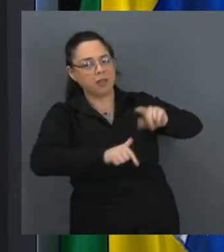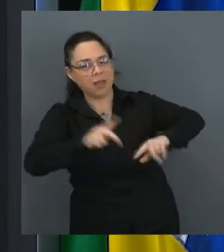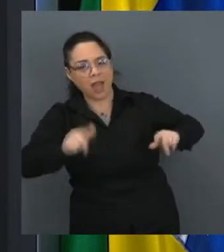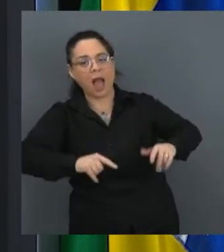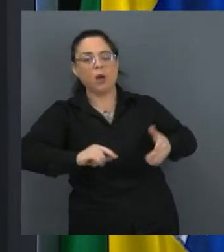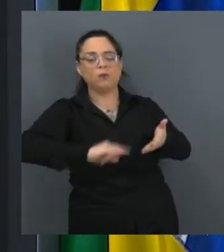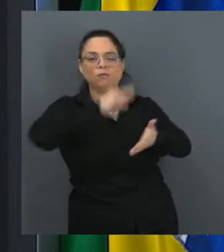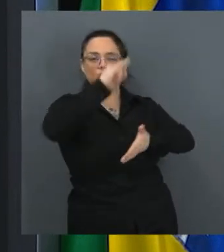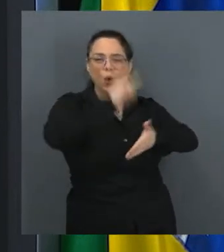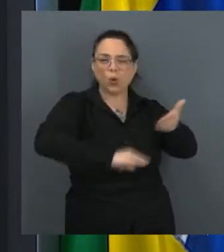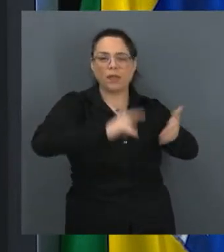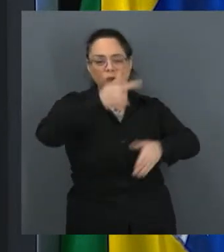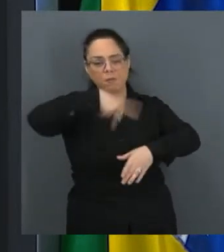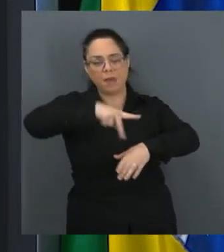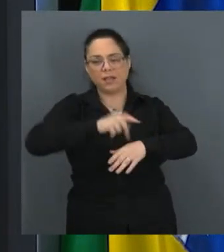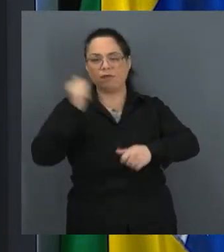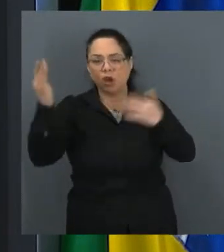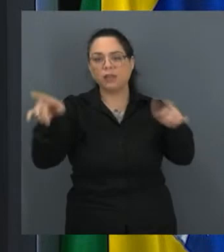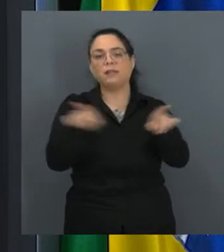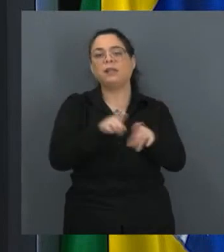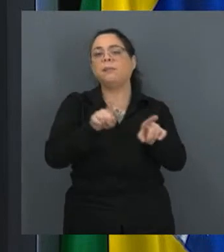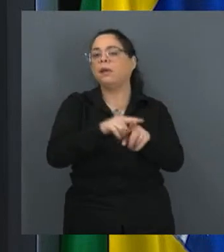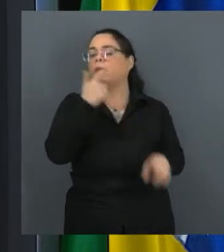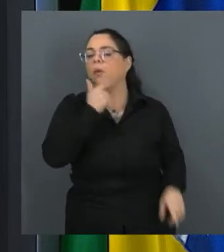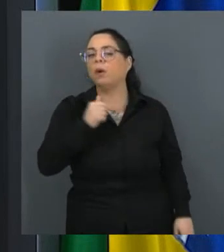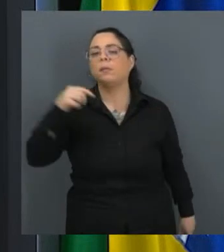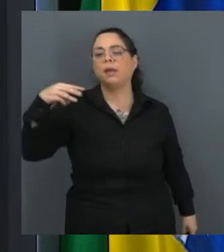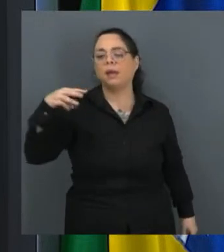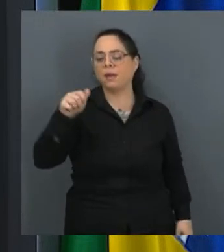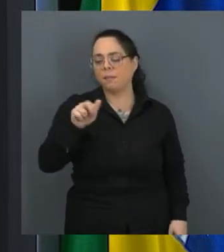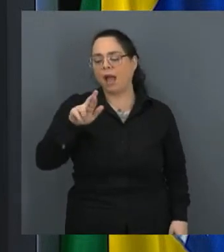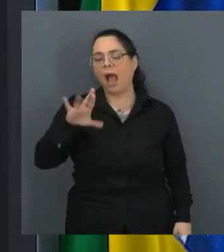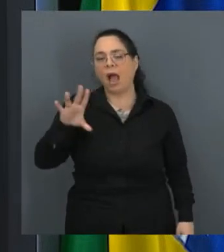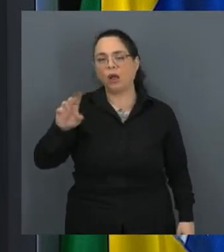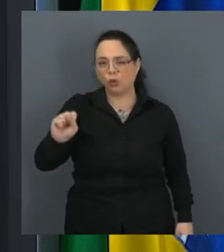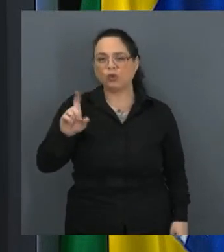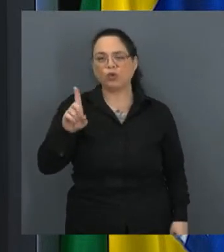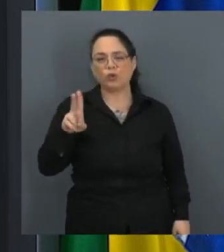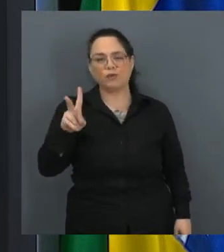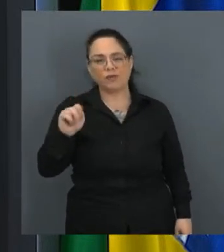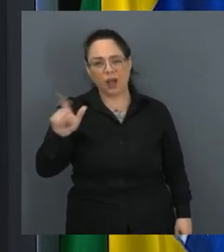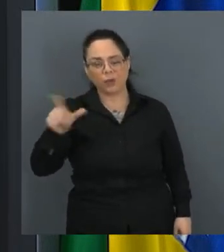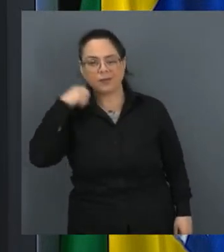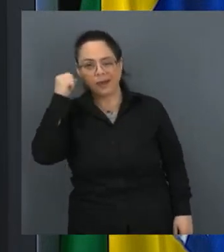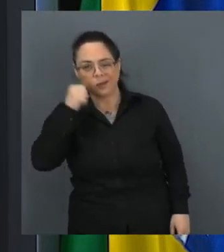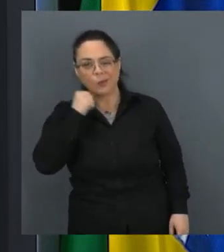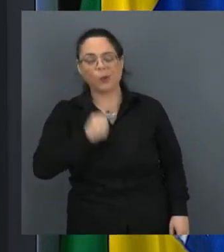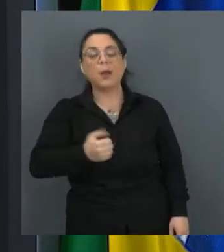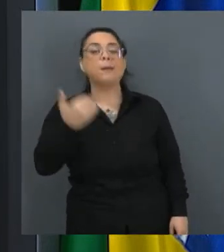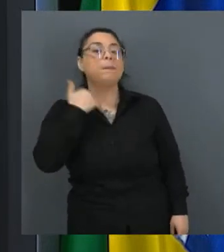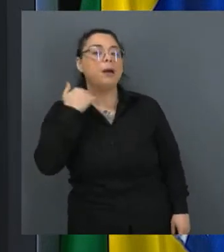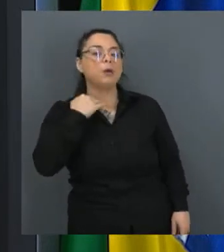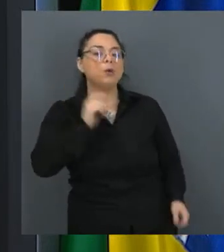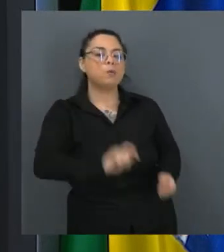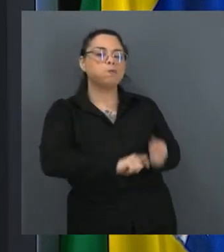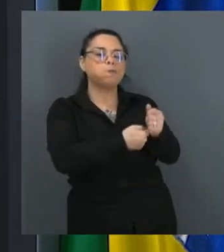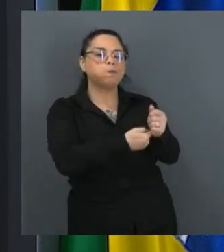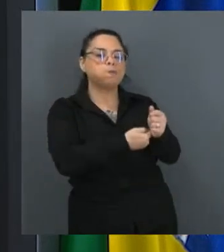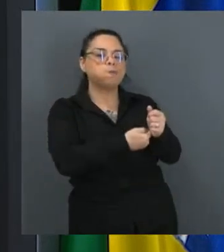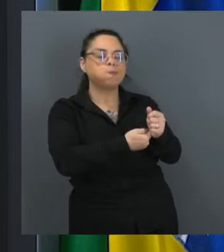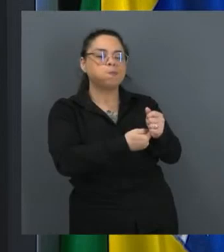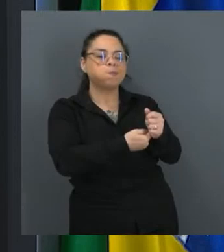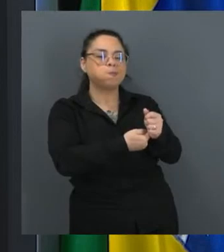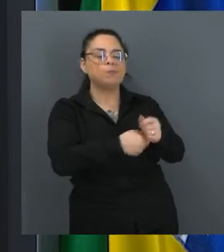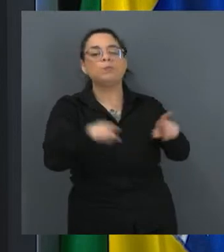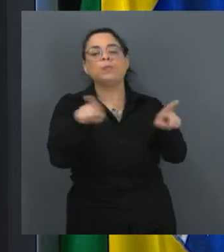passaportes retidos, inclusive do senador Marcos Duval, contas bloqueadas